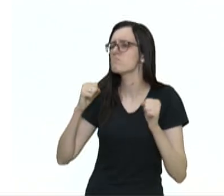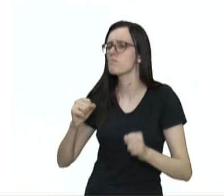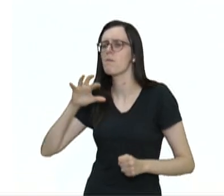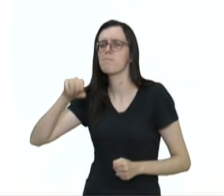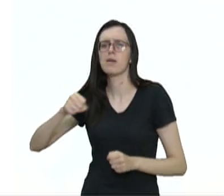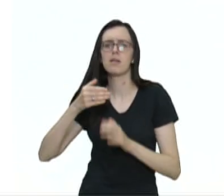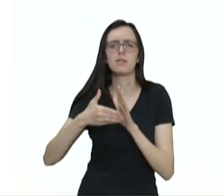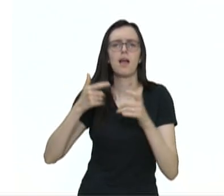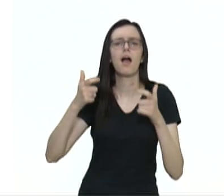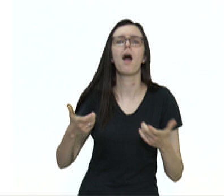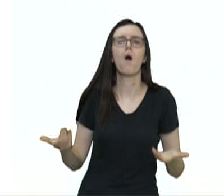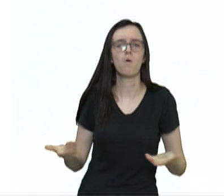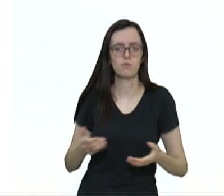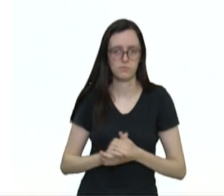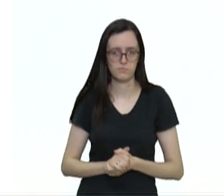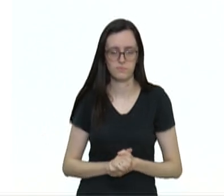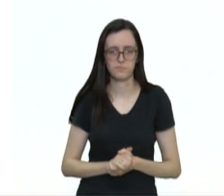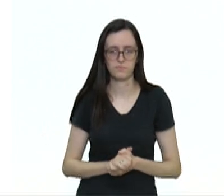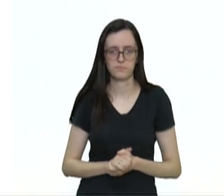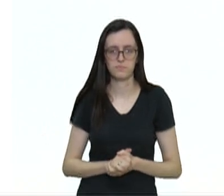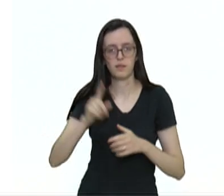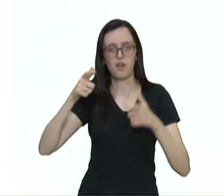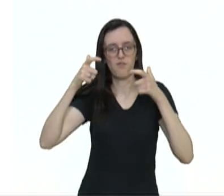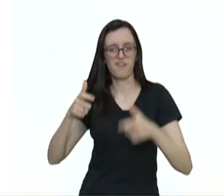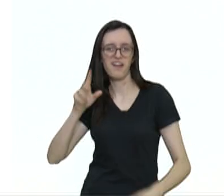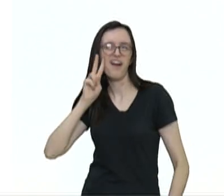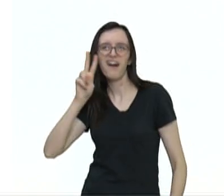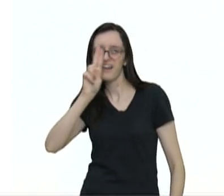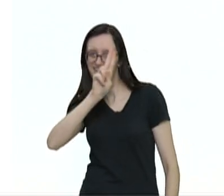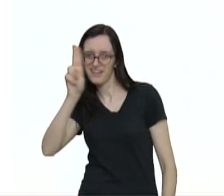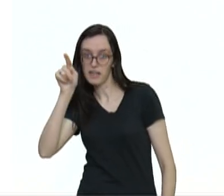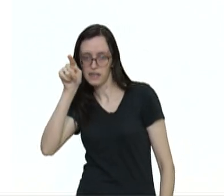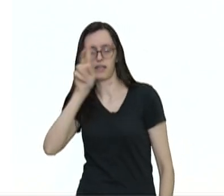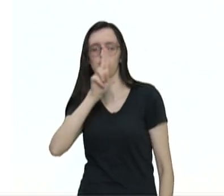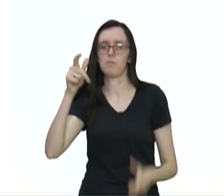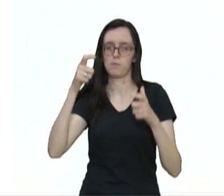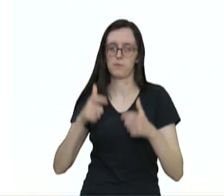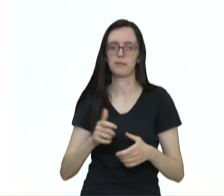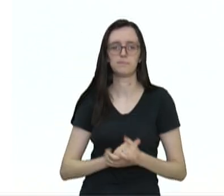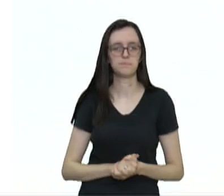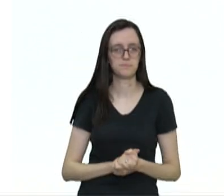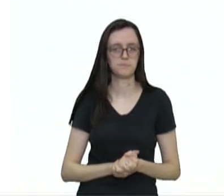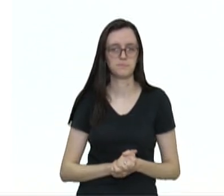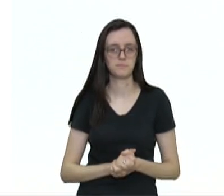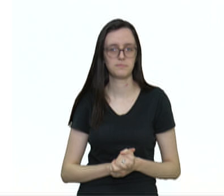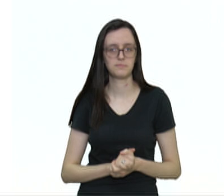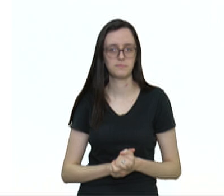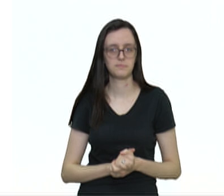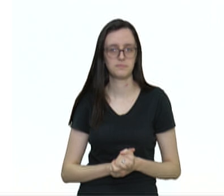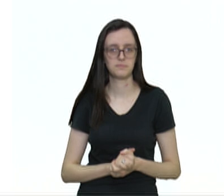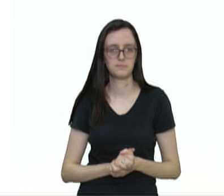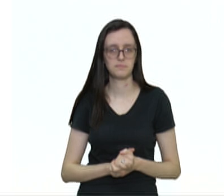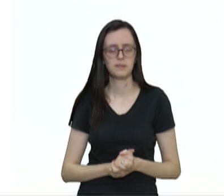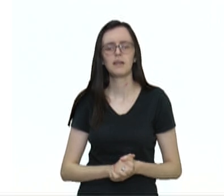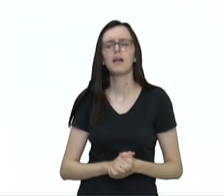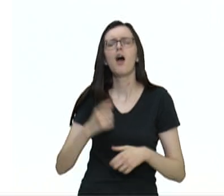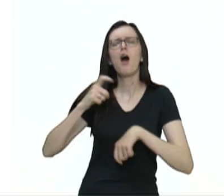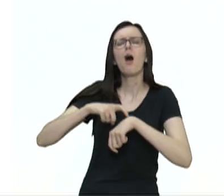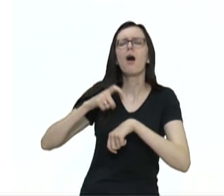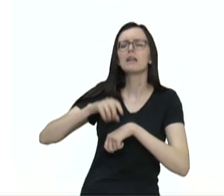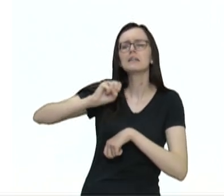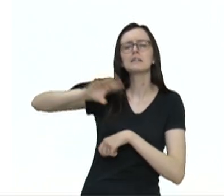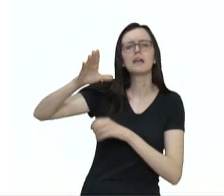Eu posso pegar ele lá no Cosme Velho, certo? Que hora sai o primeiro trem? O primeiro trem sai